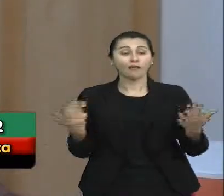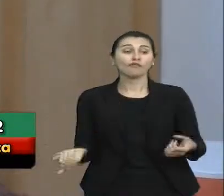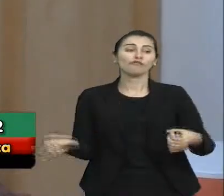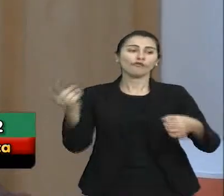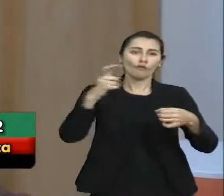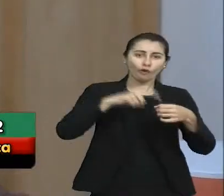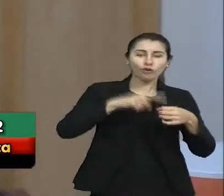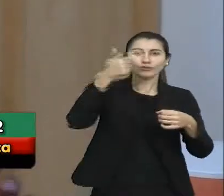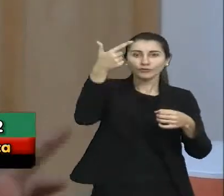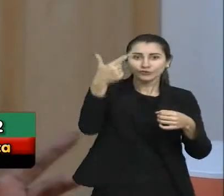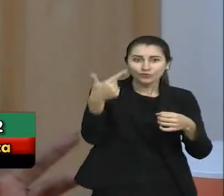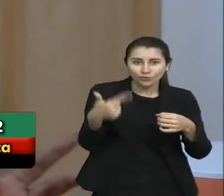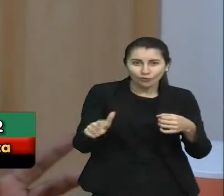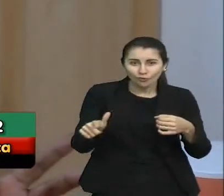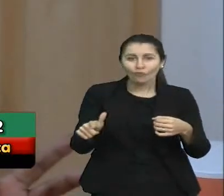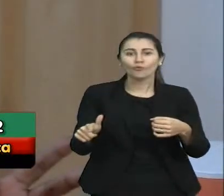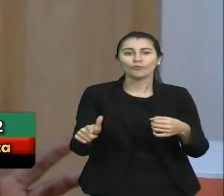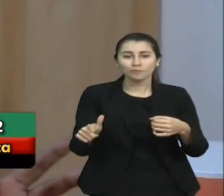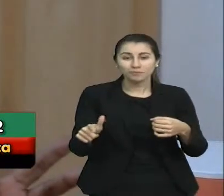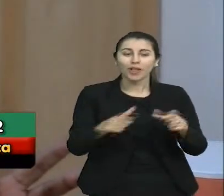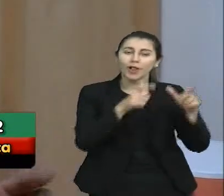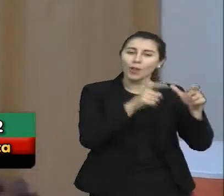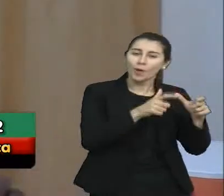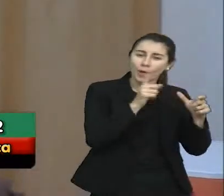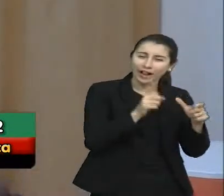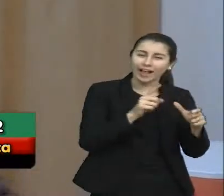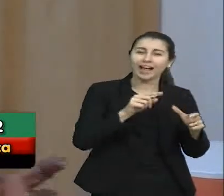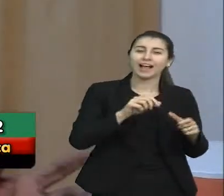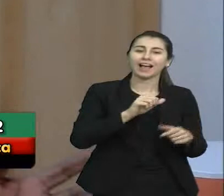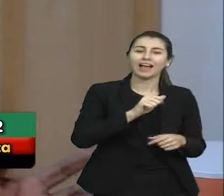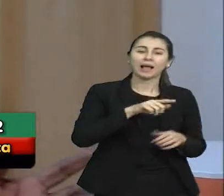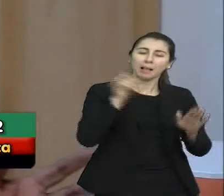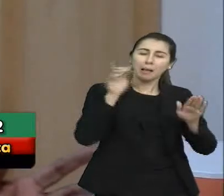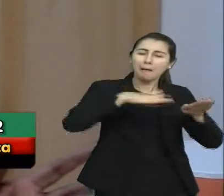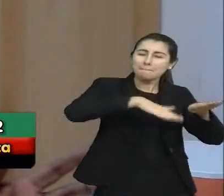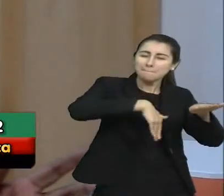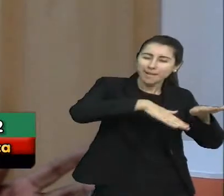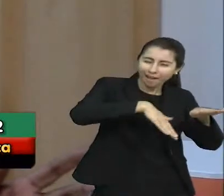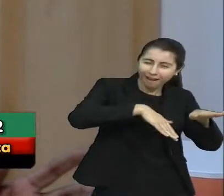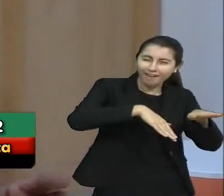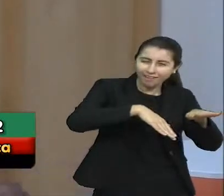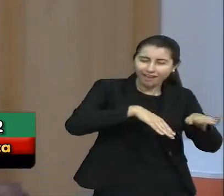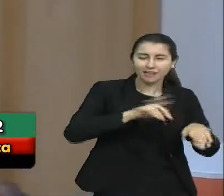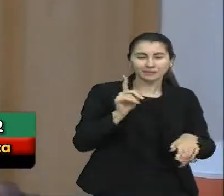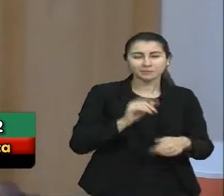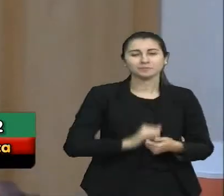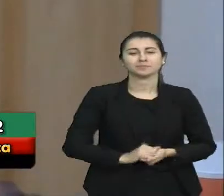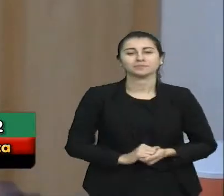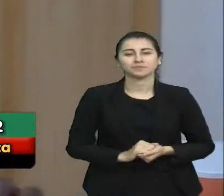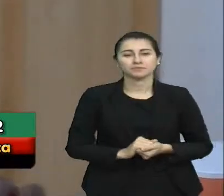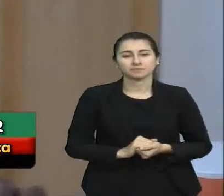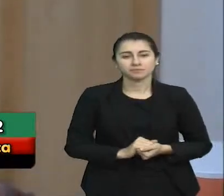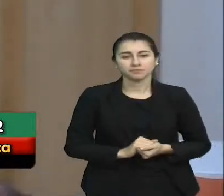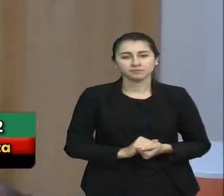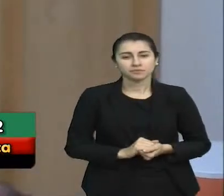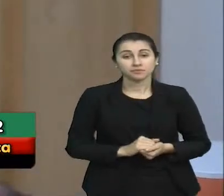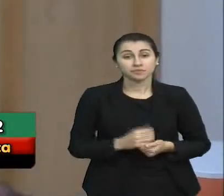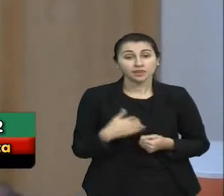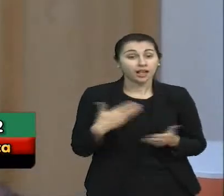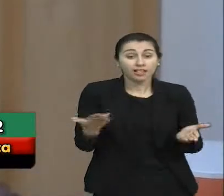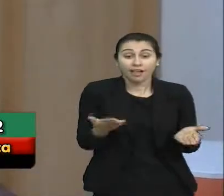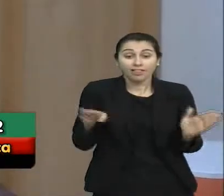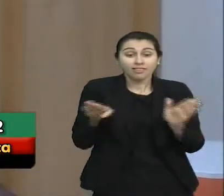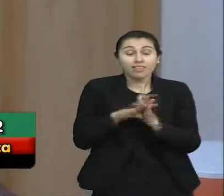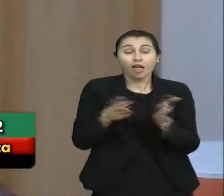novamente para São Vicente, onde tirei meu DK, tá? Na casa que estou até